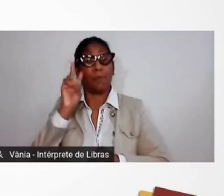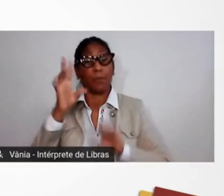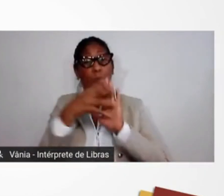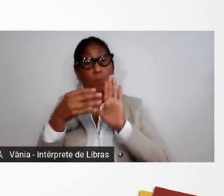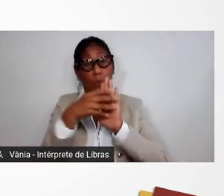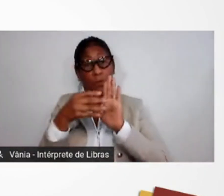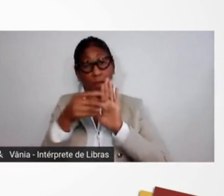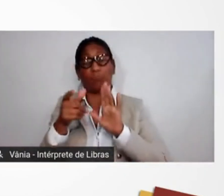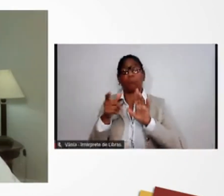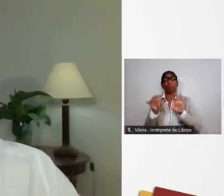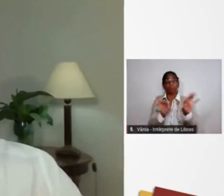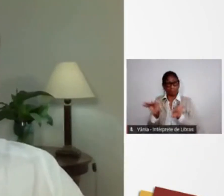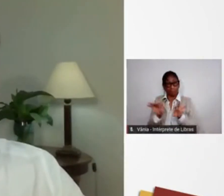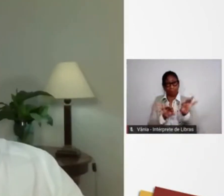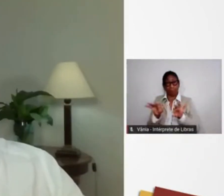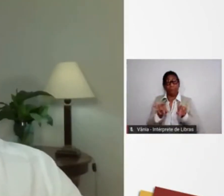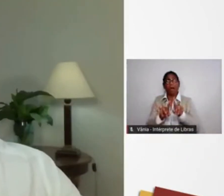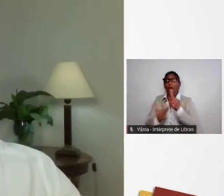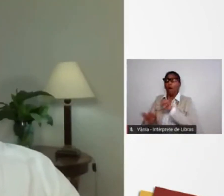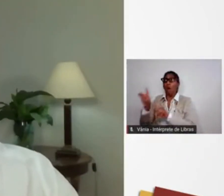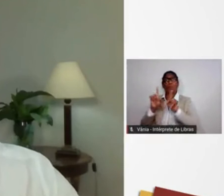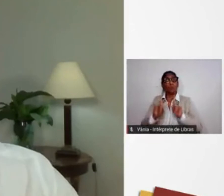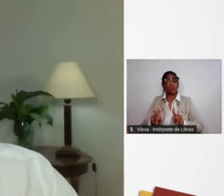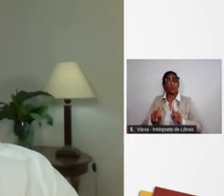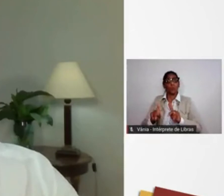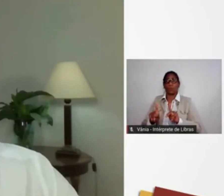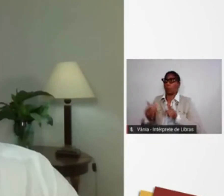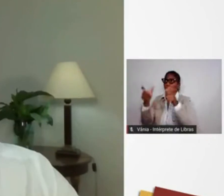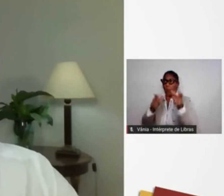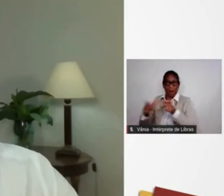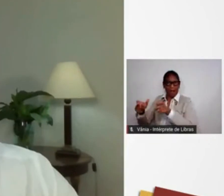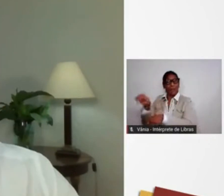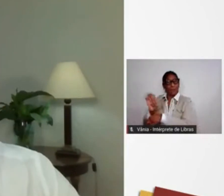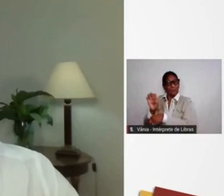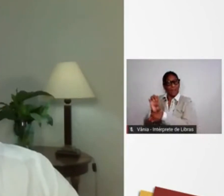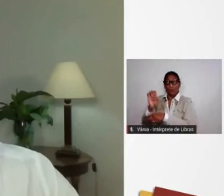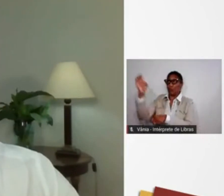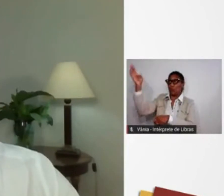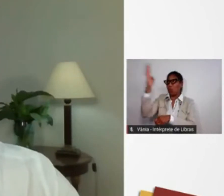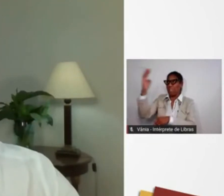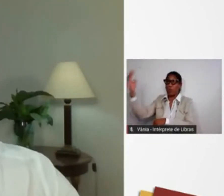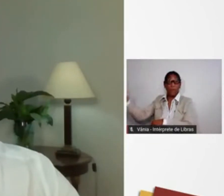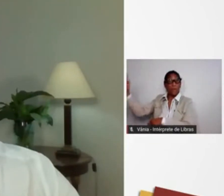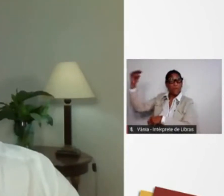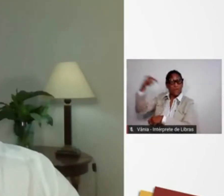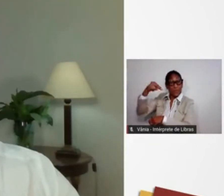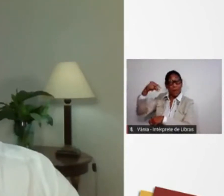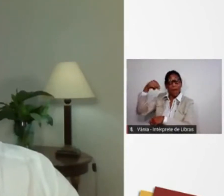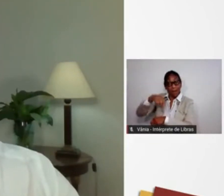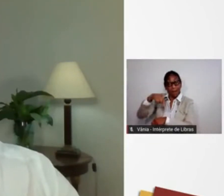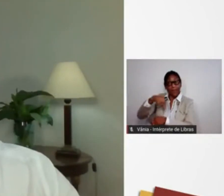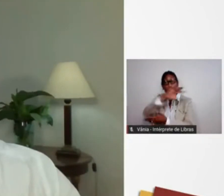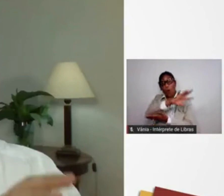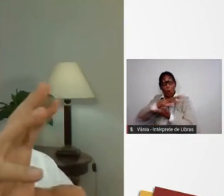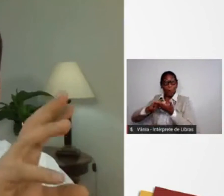distanciamento controlado também serviu de inspiração para vários outros estados no Brasil que adotaram a mesma política do Rio Grande